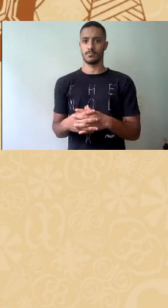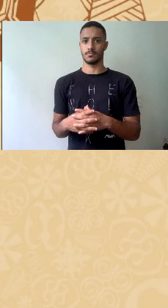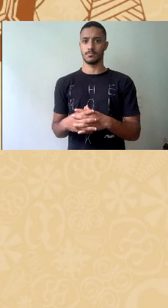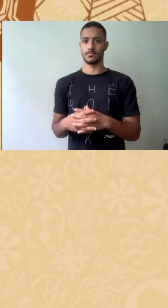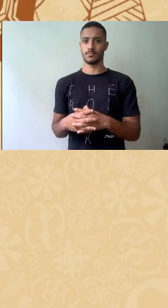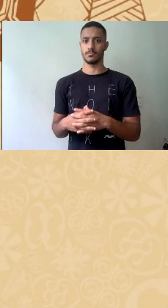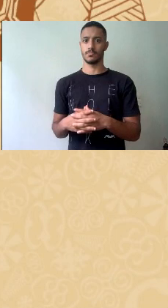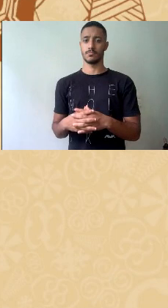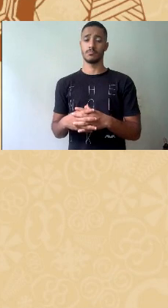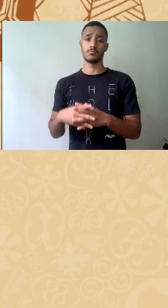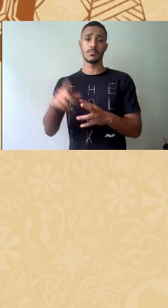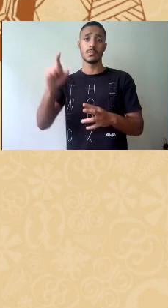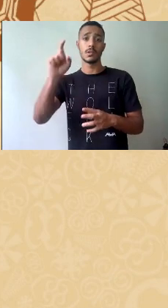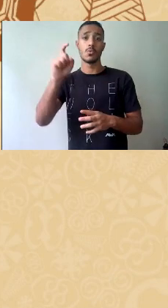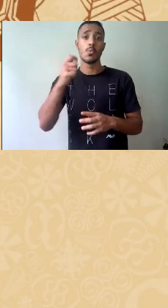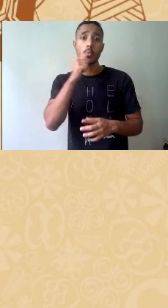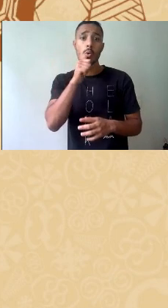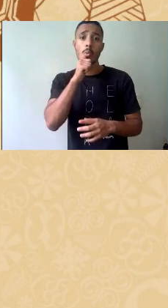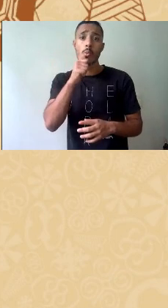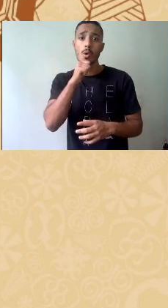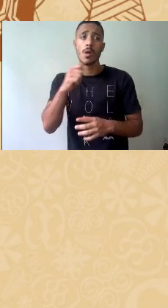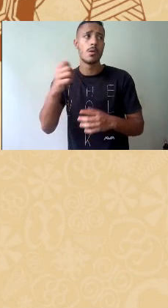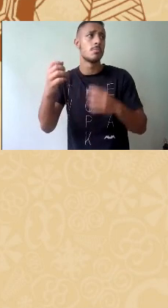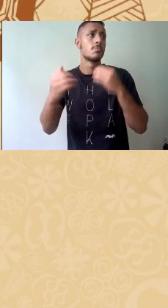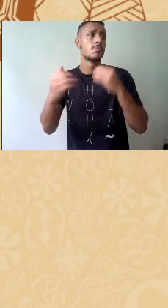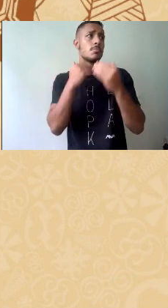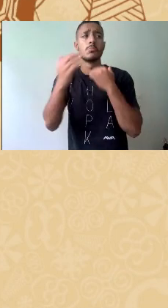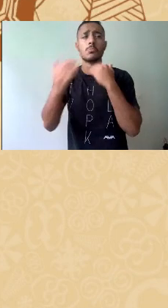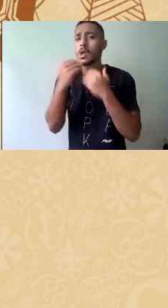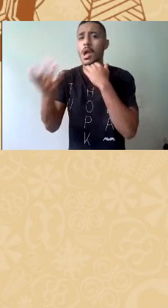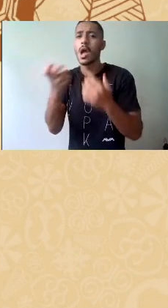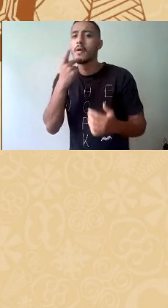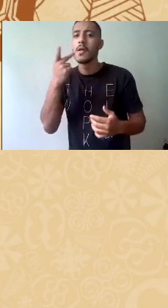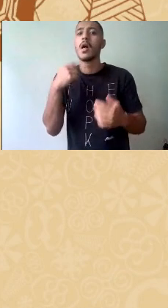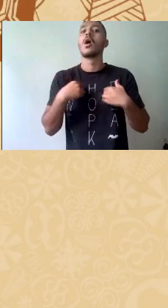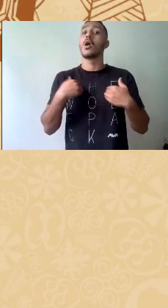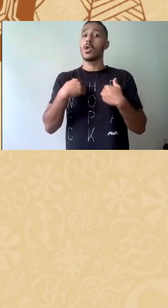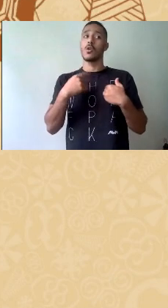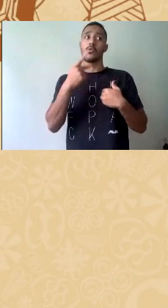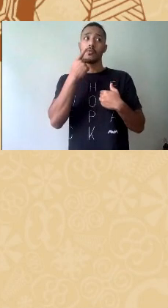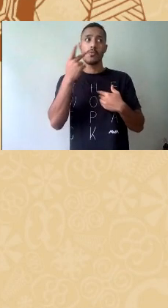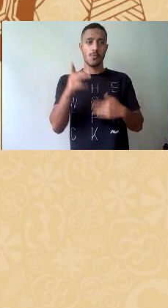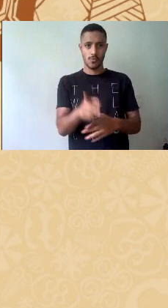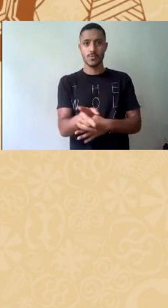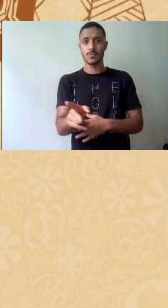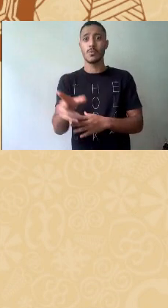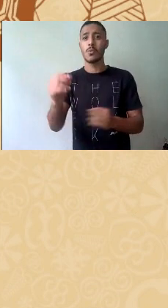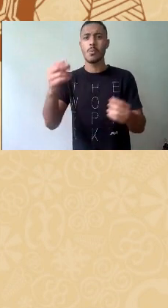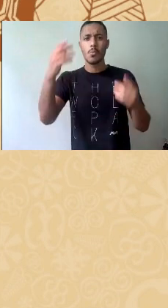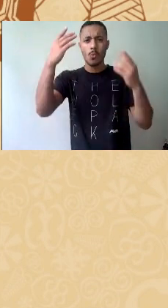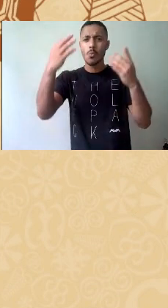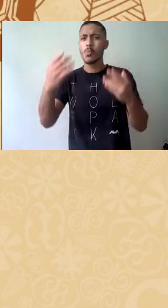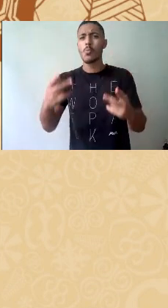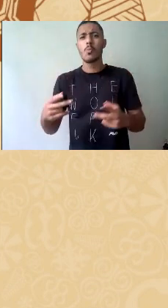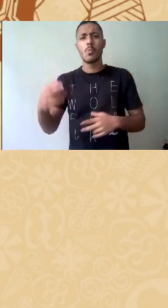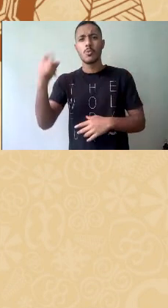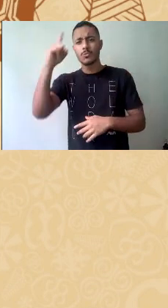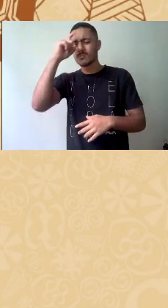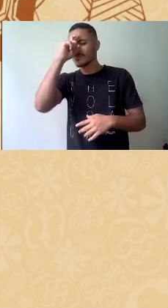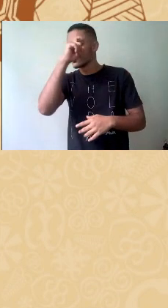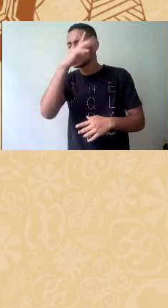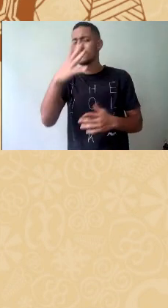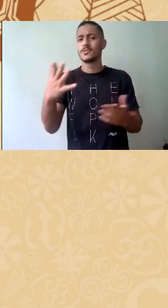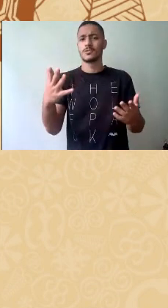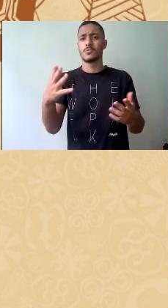Se ninguém fala, eu vou falando, gente, porque está muito difícil hoje, viu? Primeiro, eu